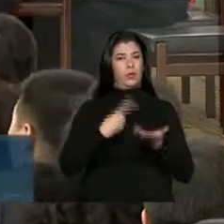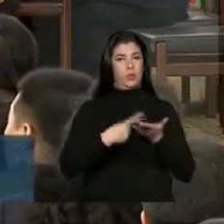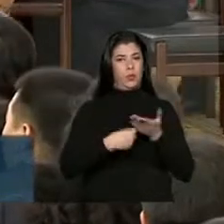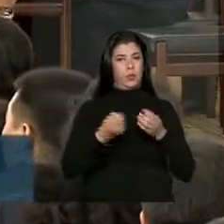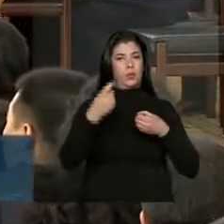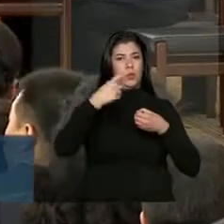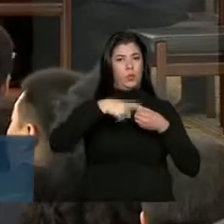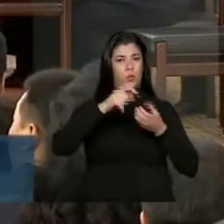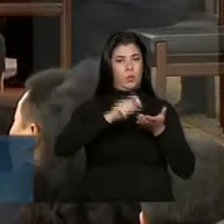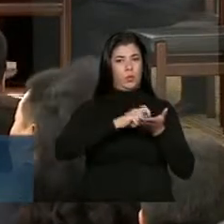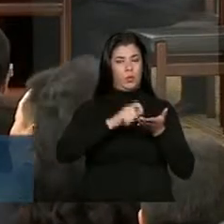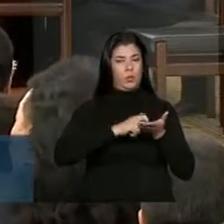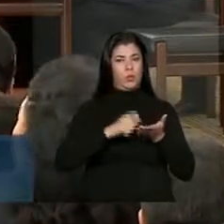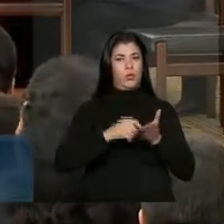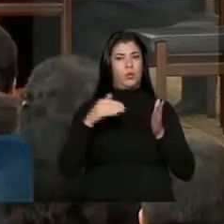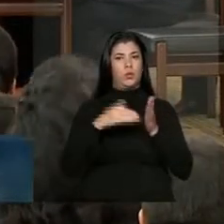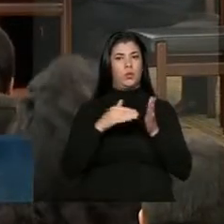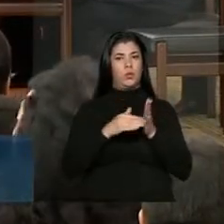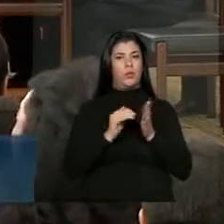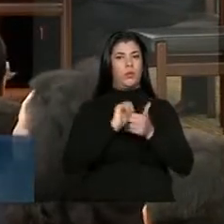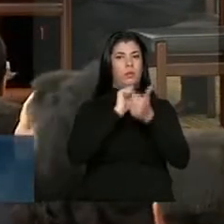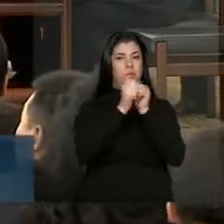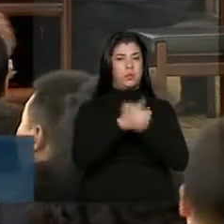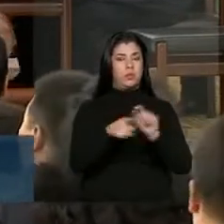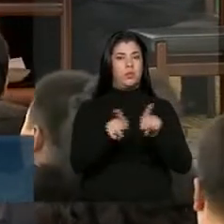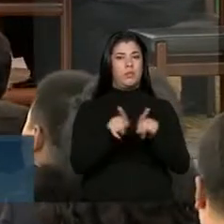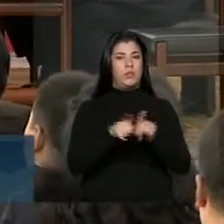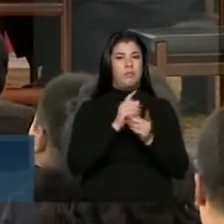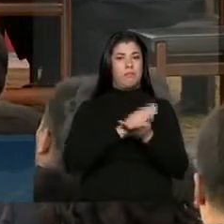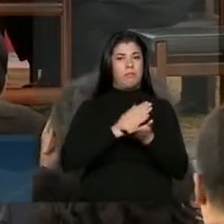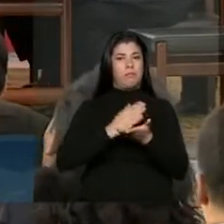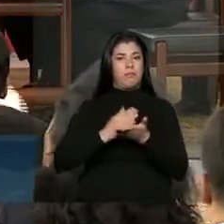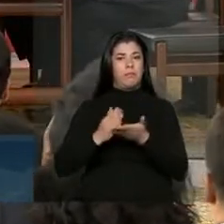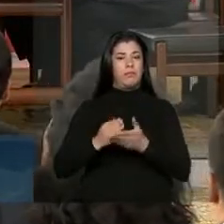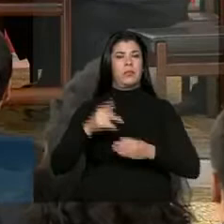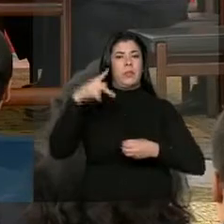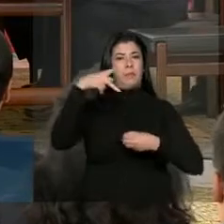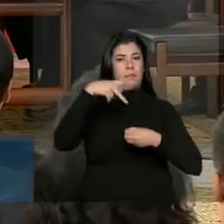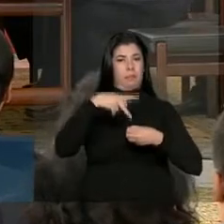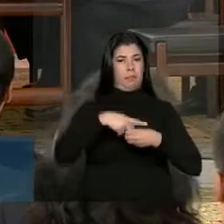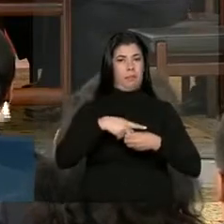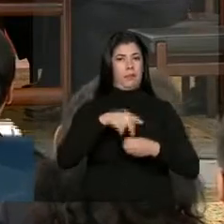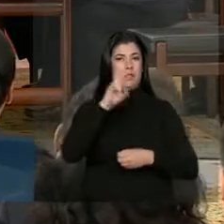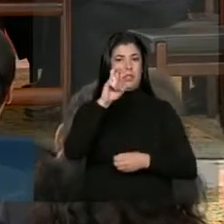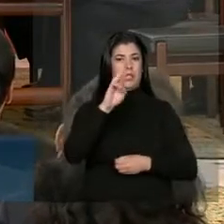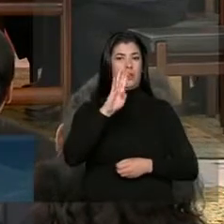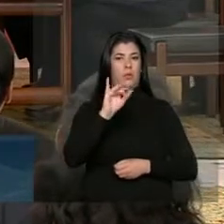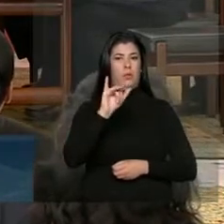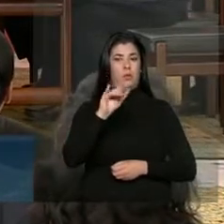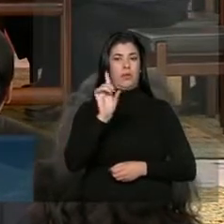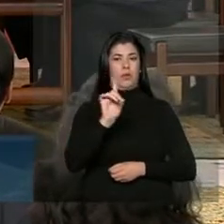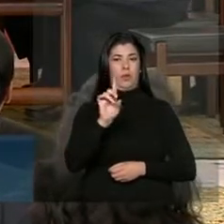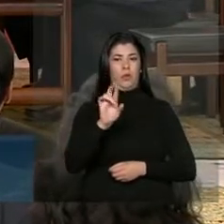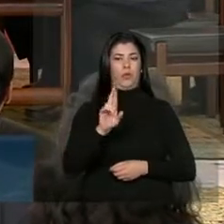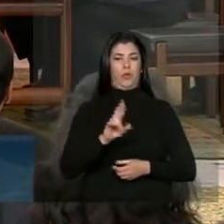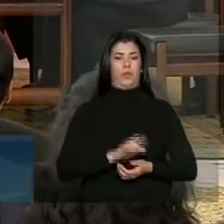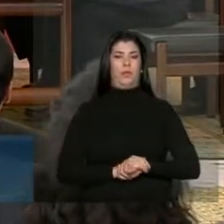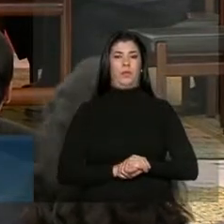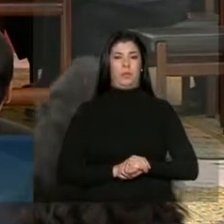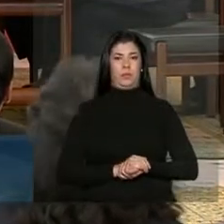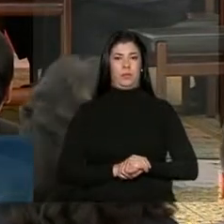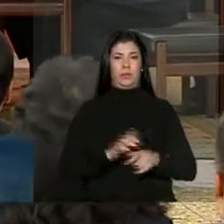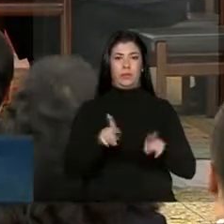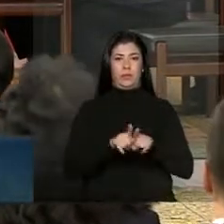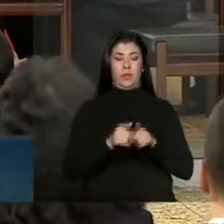últimos de cooperação esportiva, de financiamento de projetos da Presidente Petrobras, no valor de 5 bilhões de dólares. De